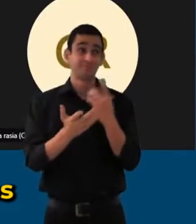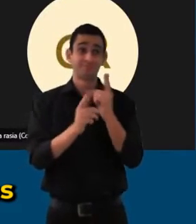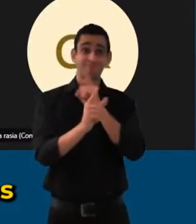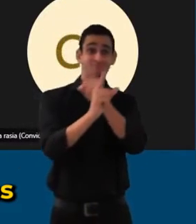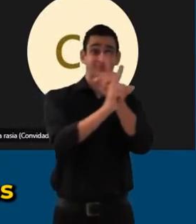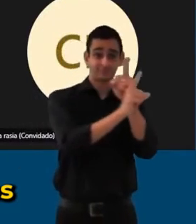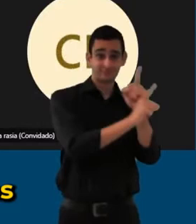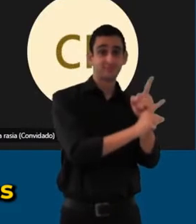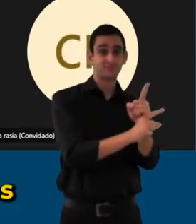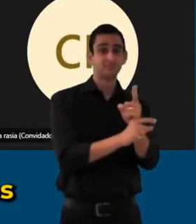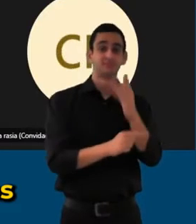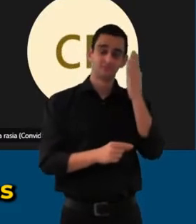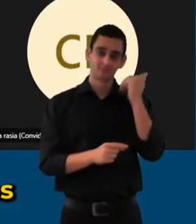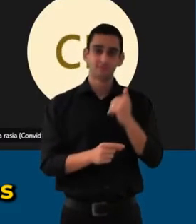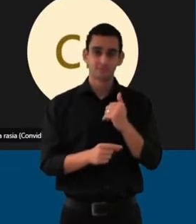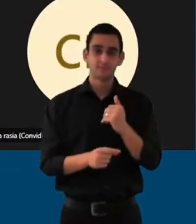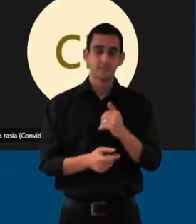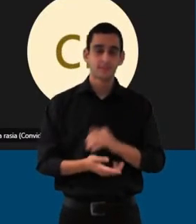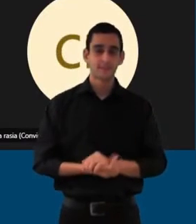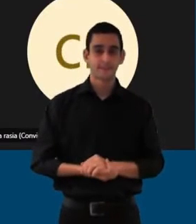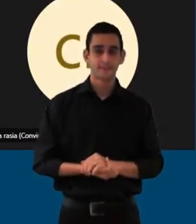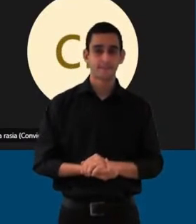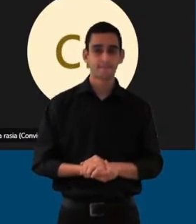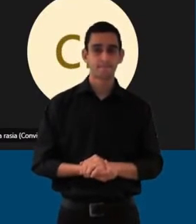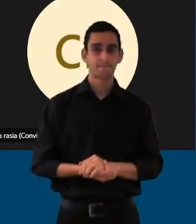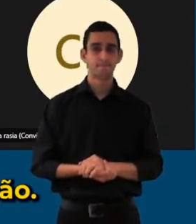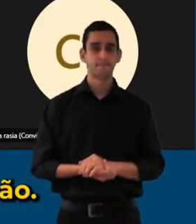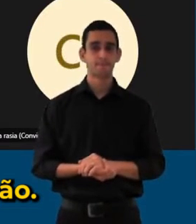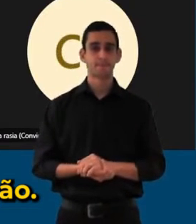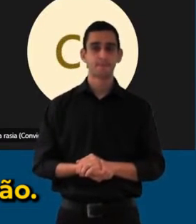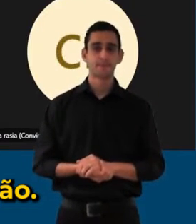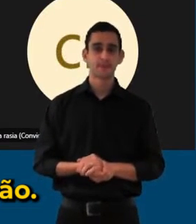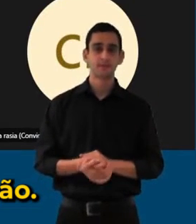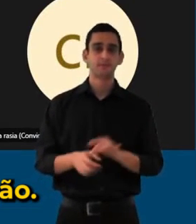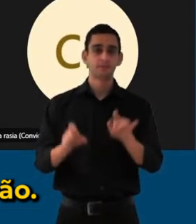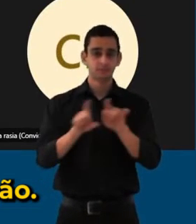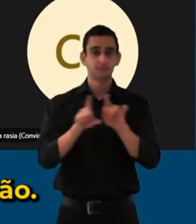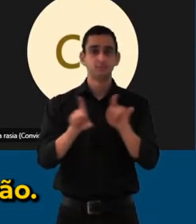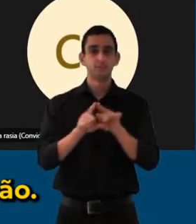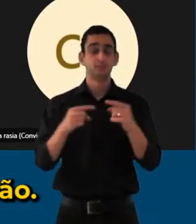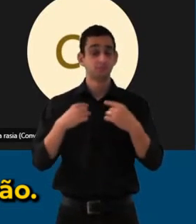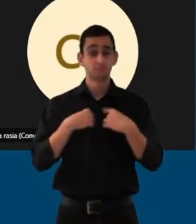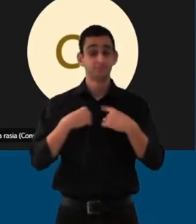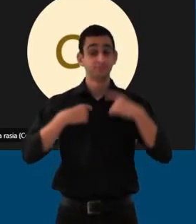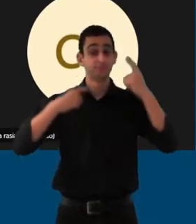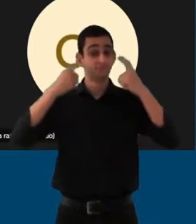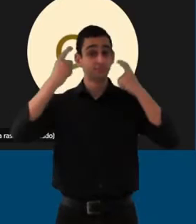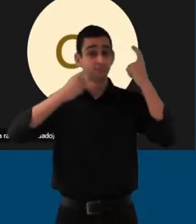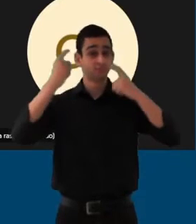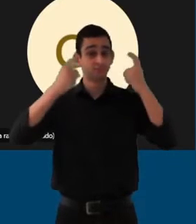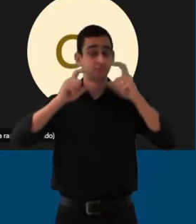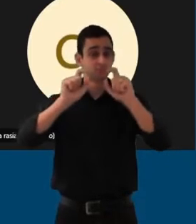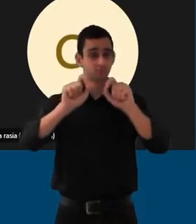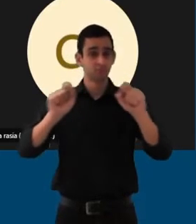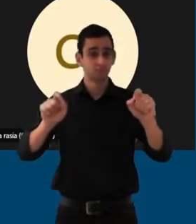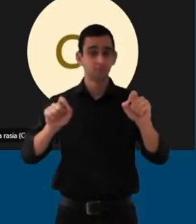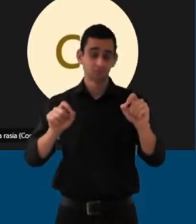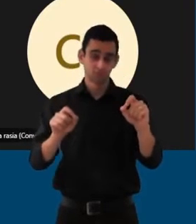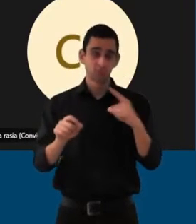é pavimentado aí de boas intenções, né? E o meu ponto aqui, a minha preocupação aqui é o